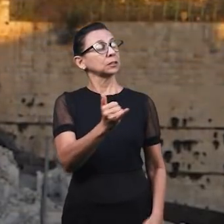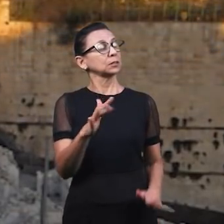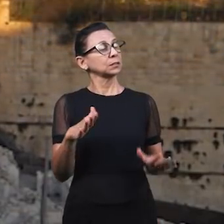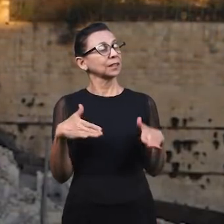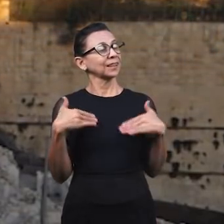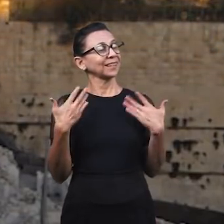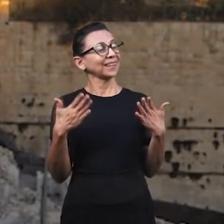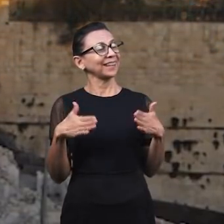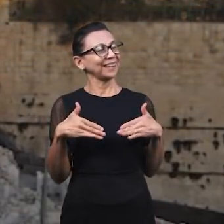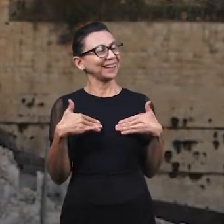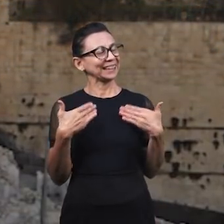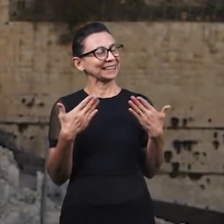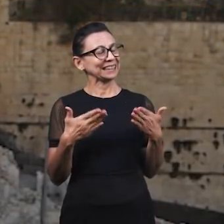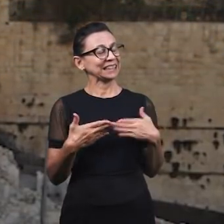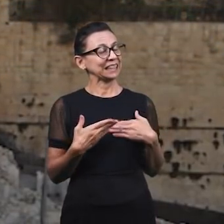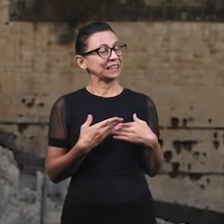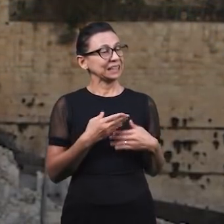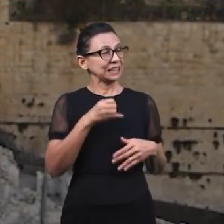com